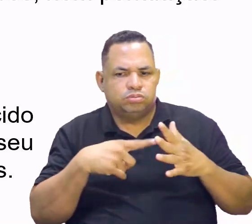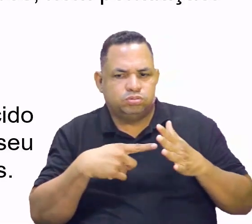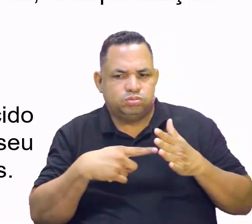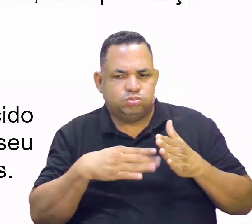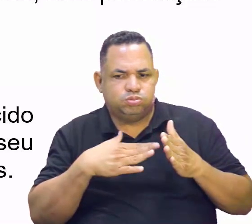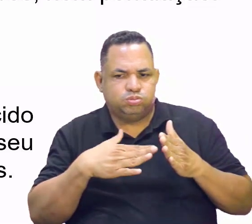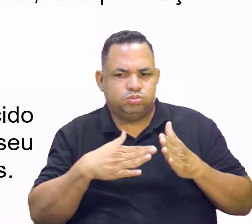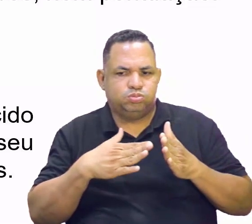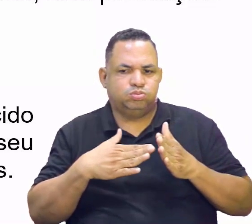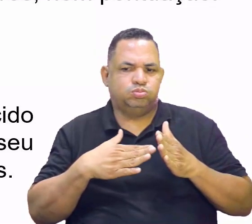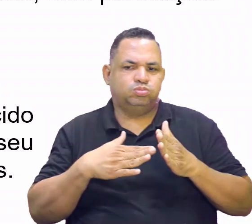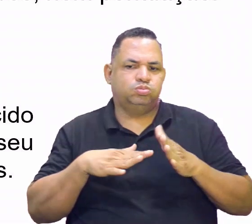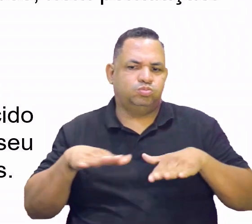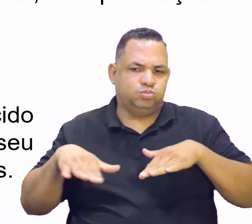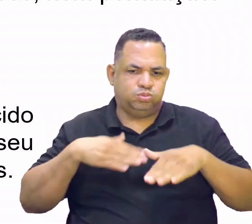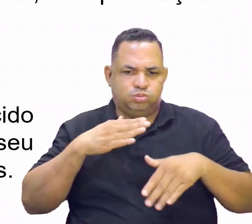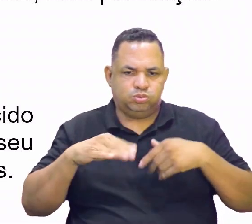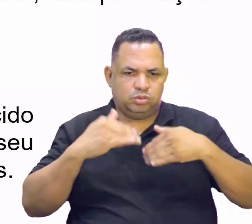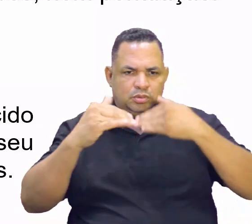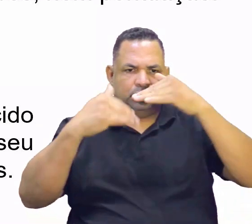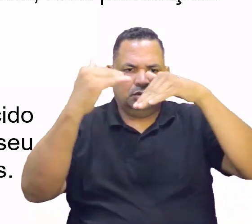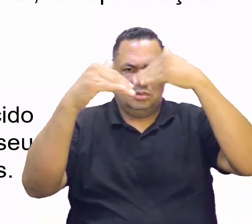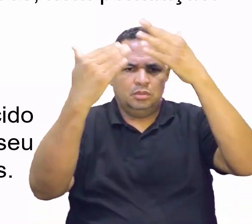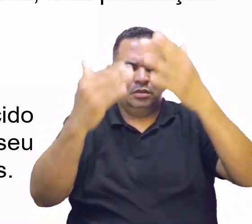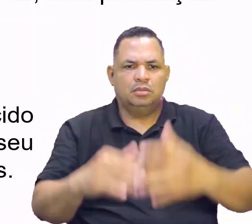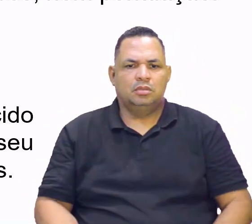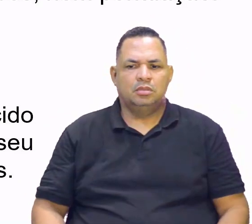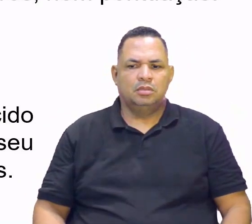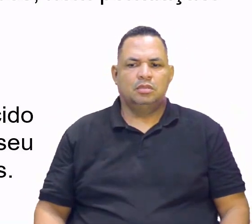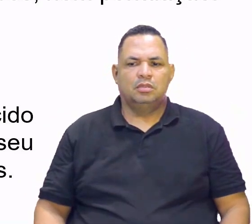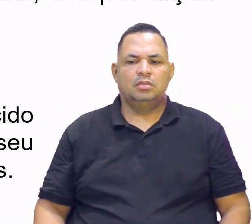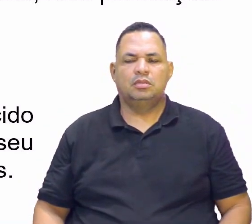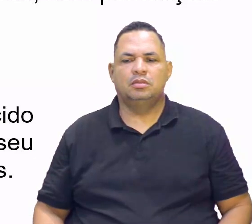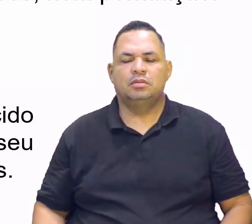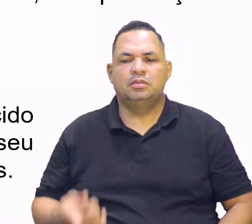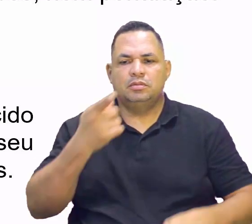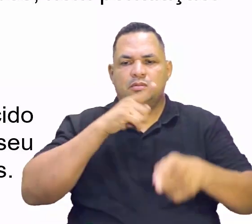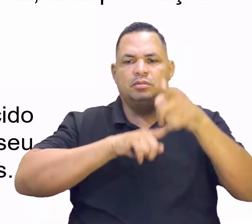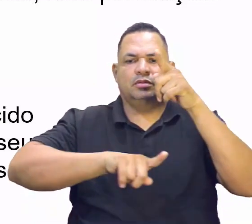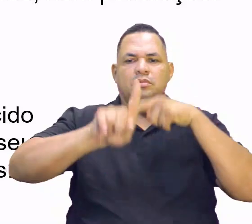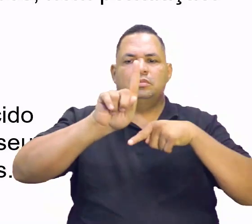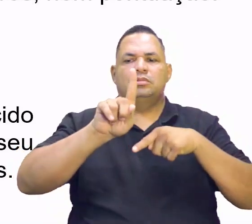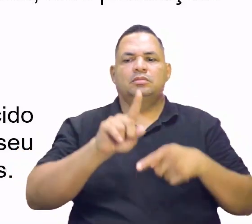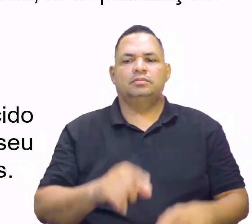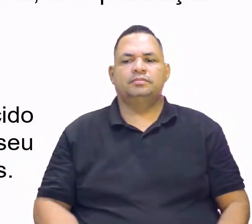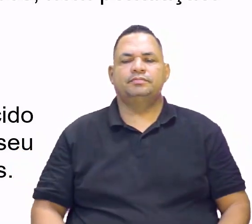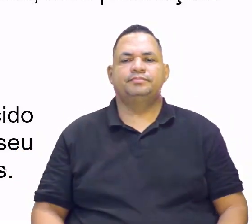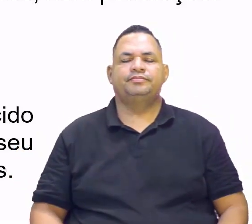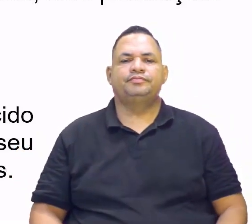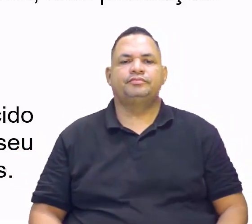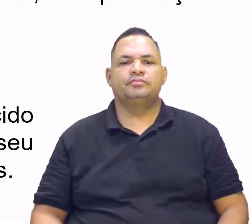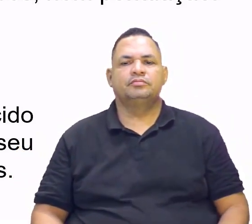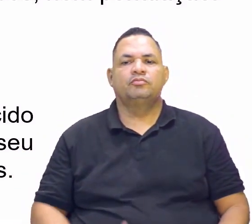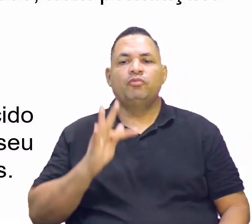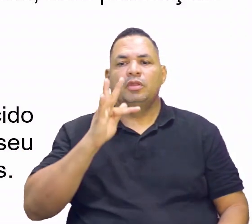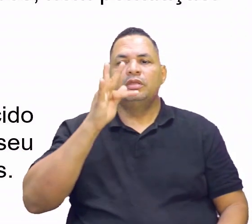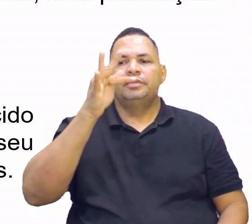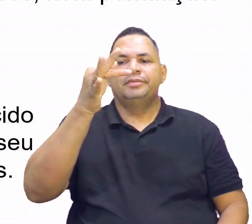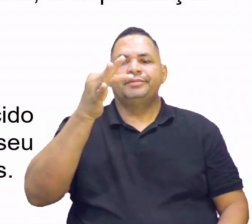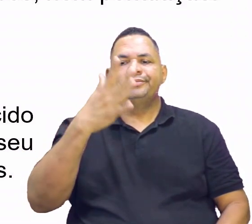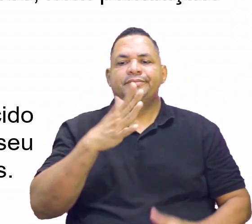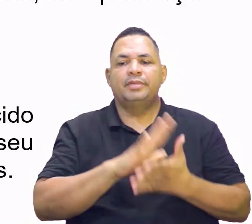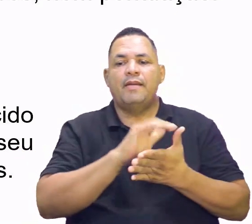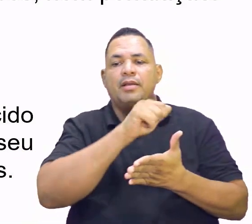Em processo de evolução. Não é isso? Exatamente. Os futuristas terceiro ano colocavam assim: